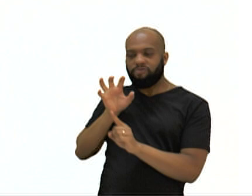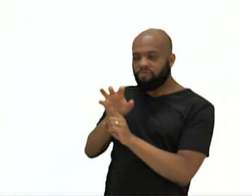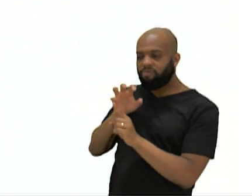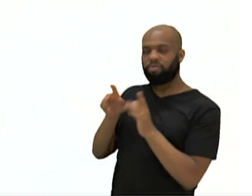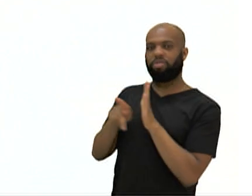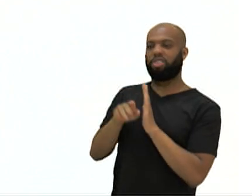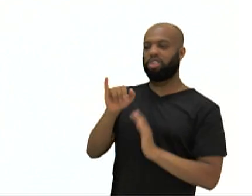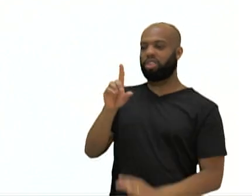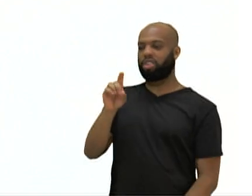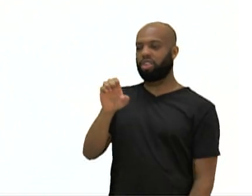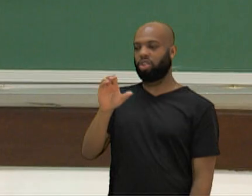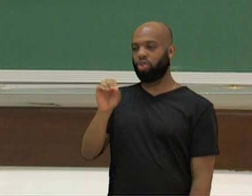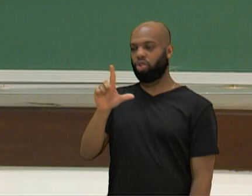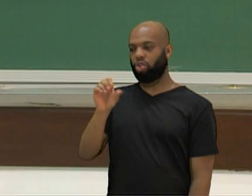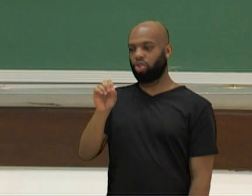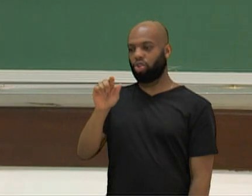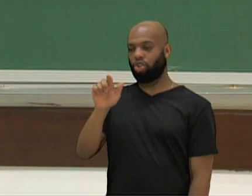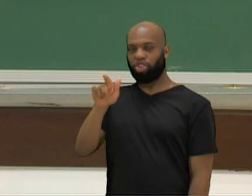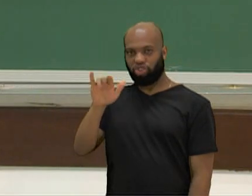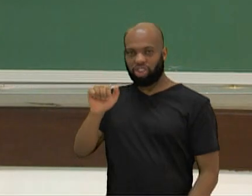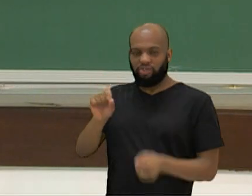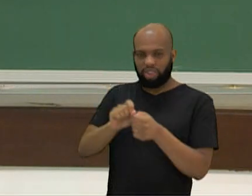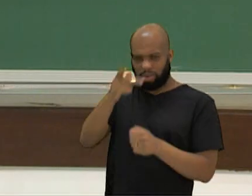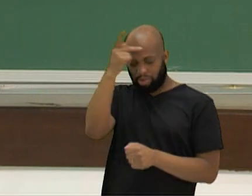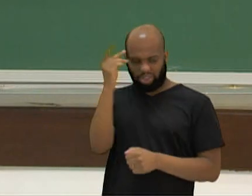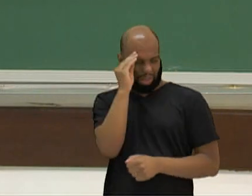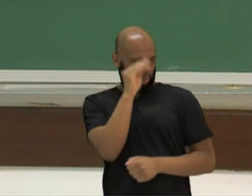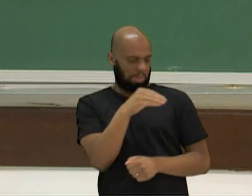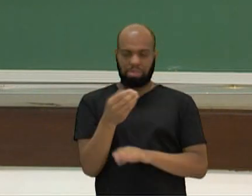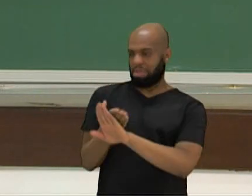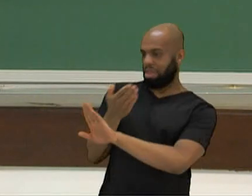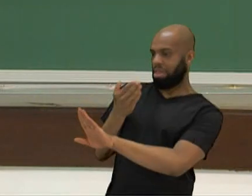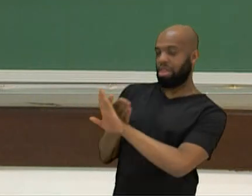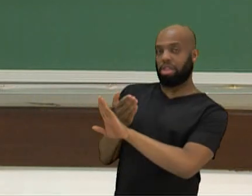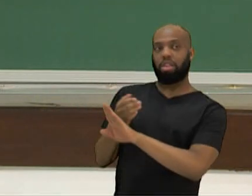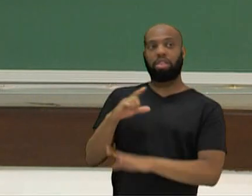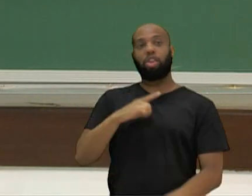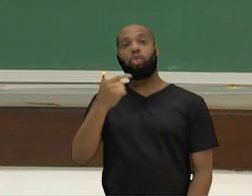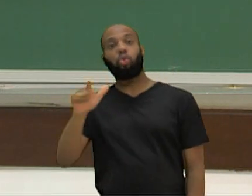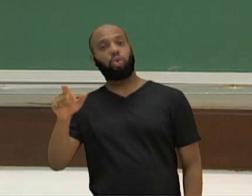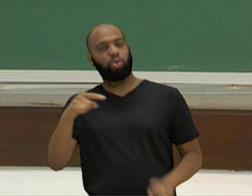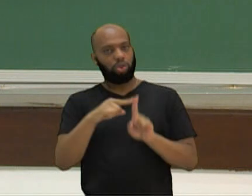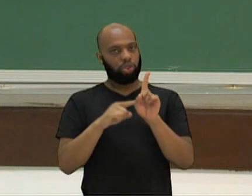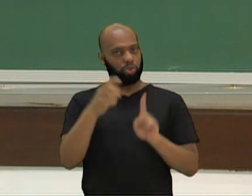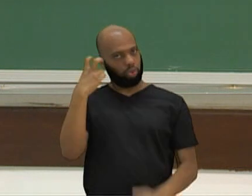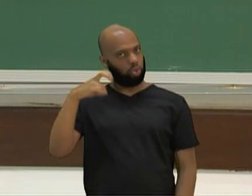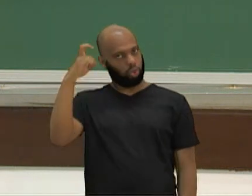para gerar alienação. A letra A falava do outro tipo de cultura, que a gente não pode confundir.